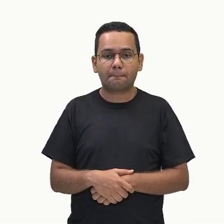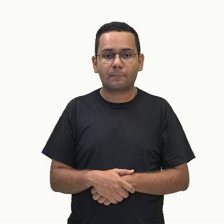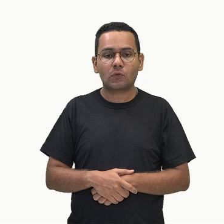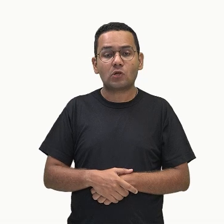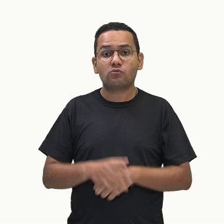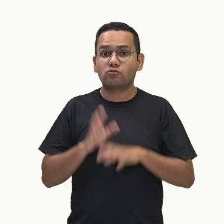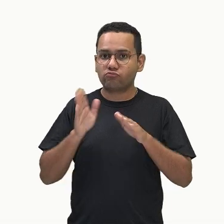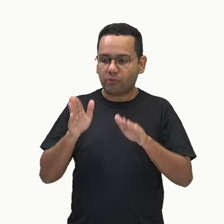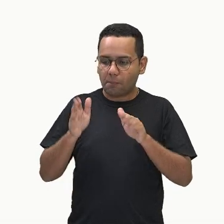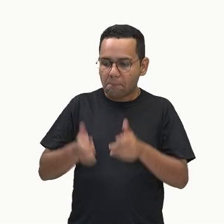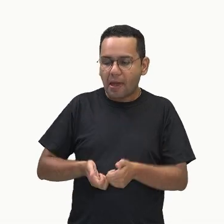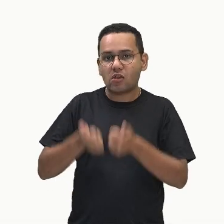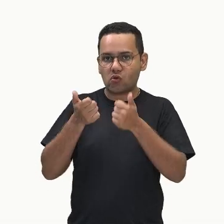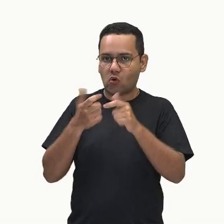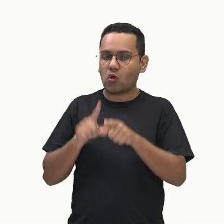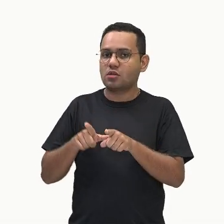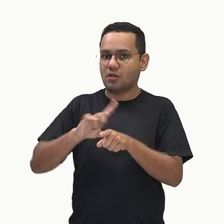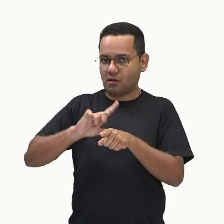pelo modelo de